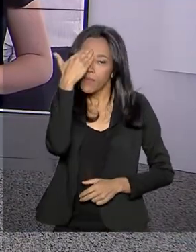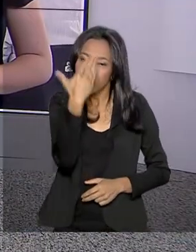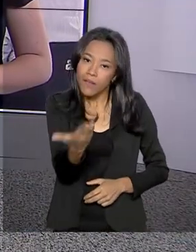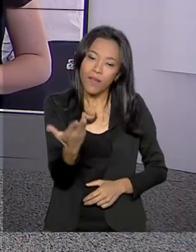dado o recado então